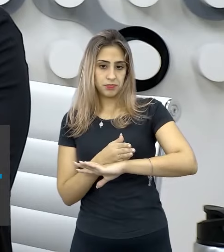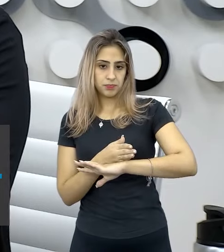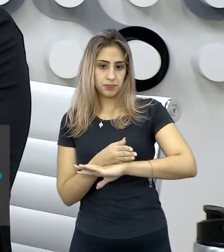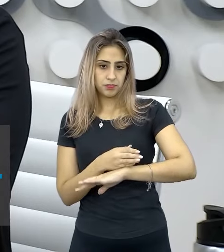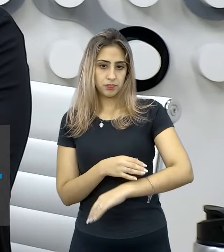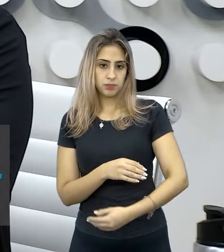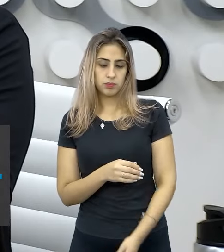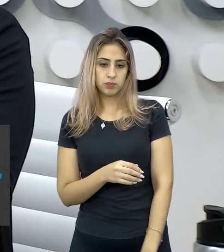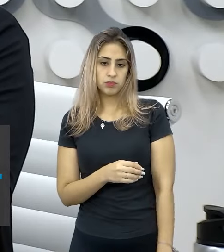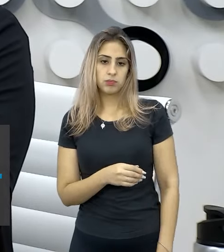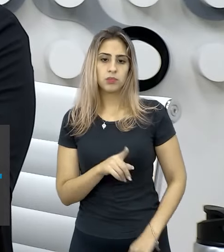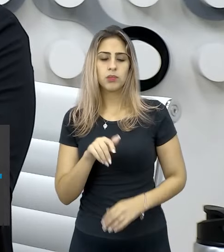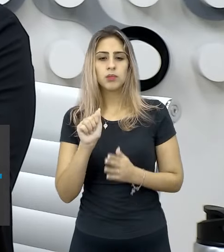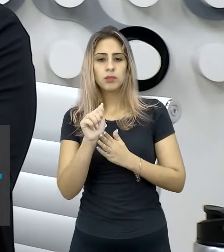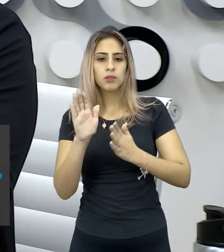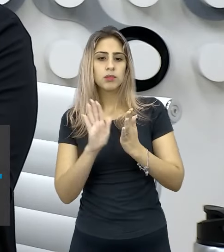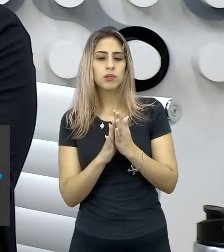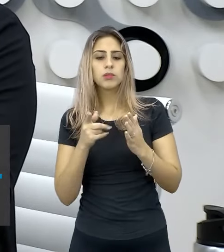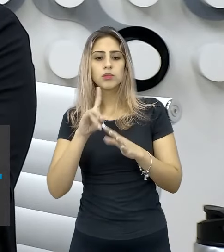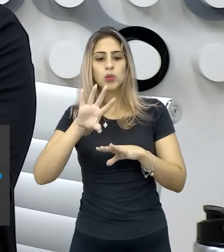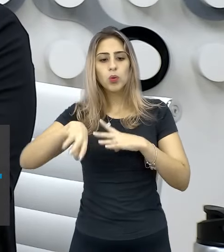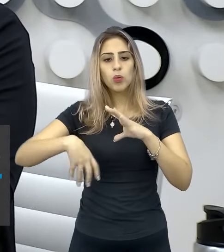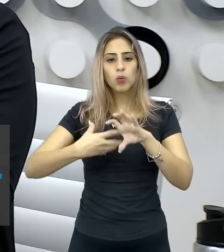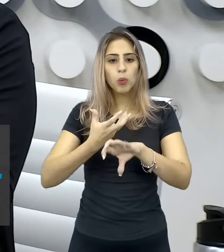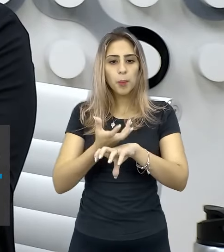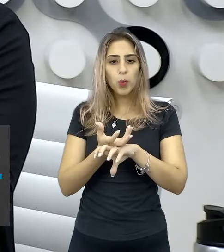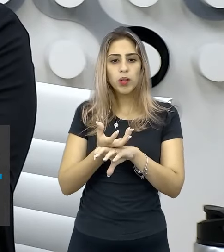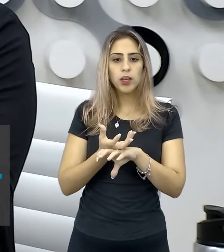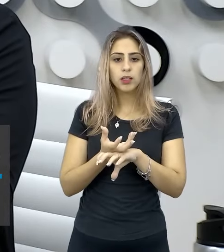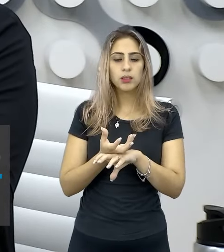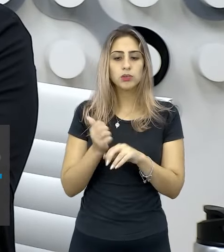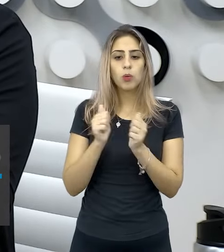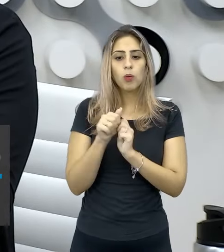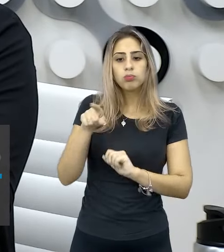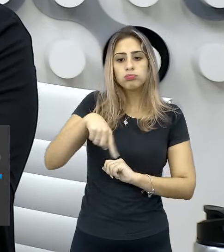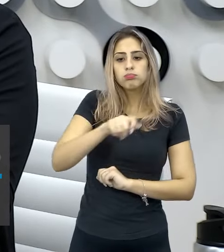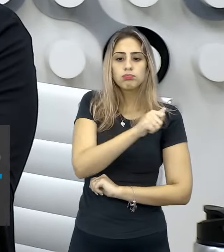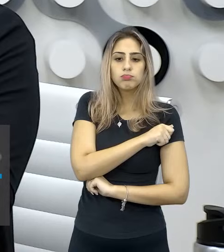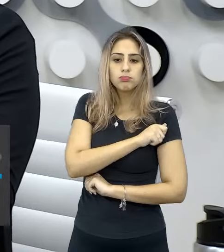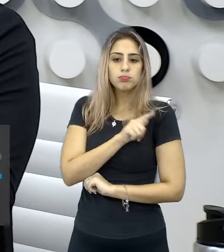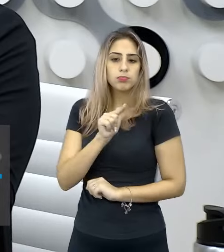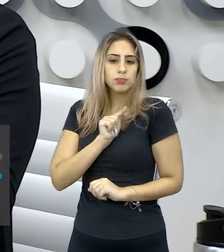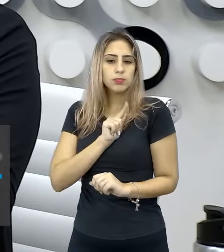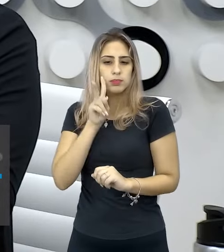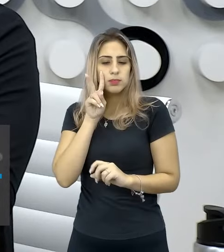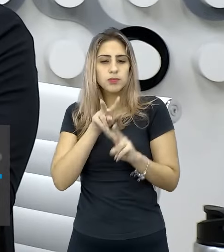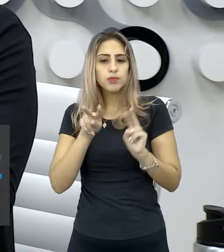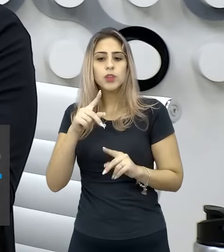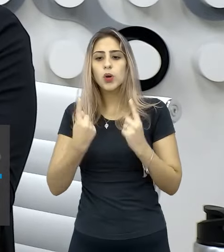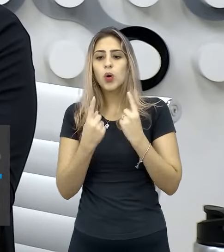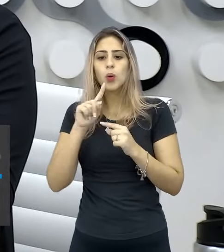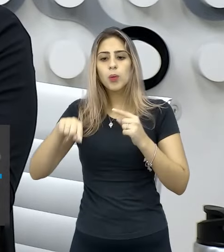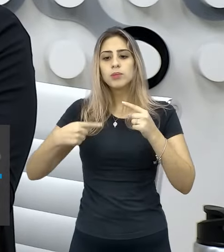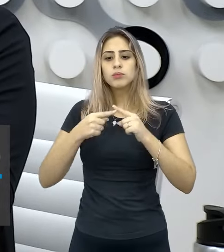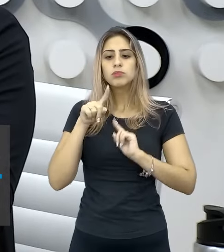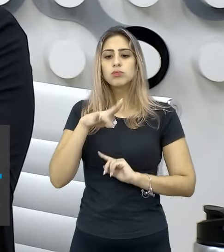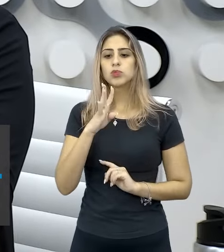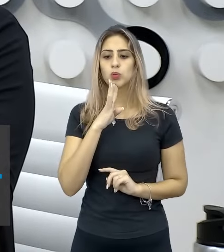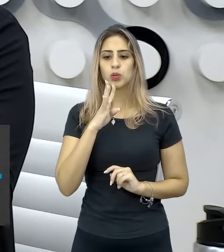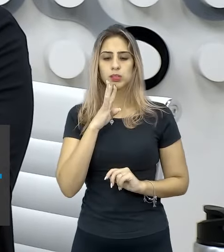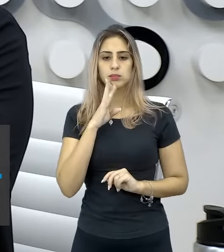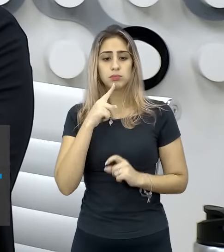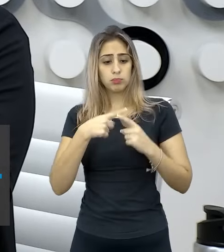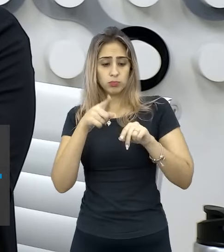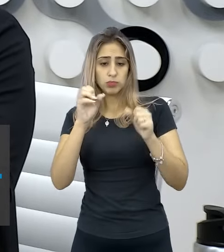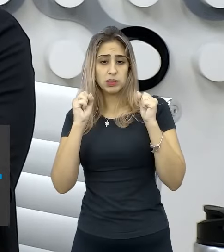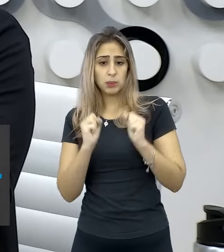a atividade, né, o componente lá com os alunos, verificar quais são esses objetos de conhecimento, porque ali